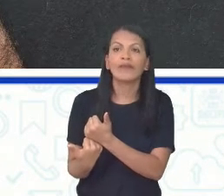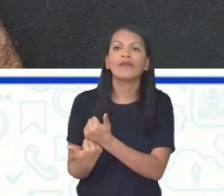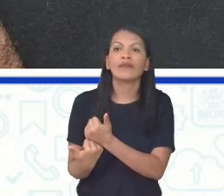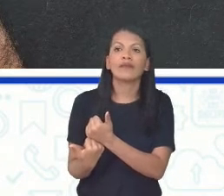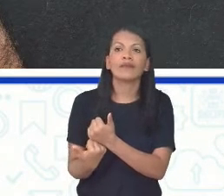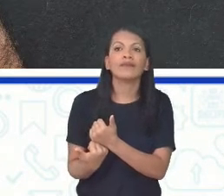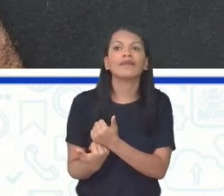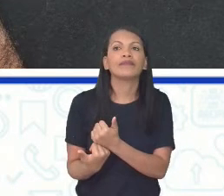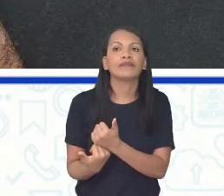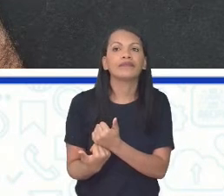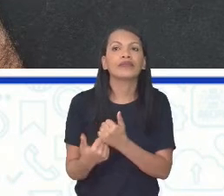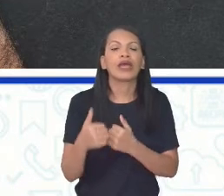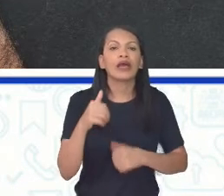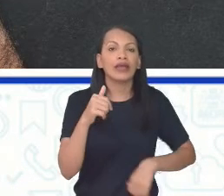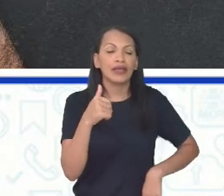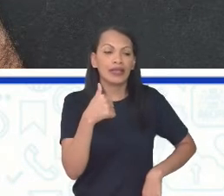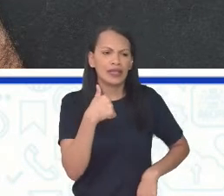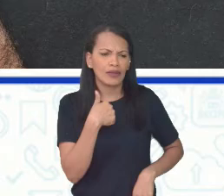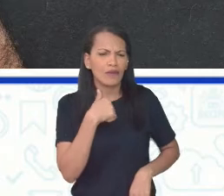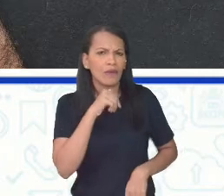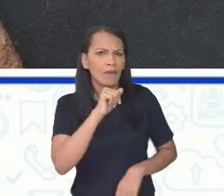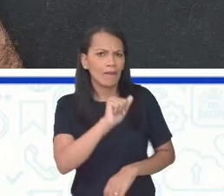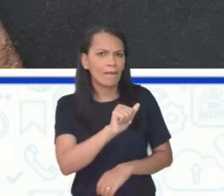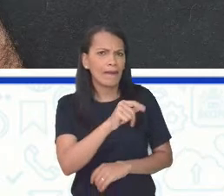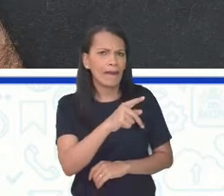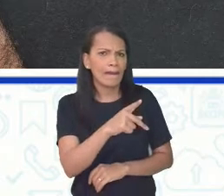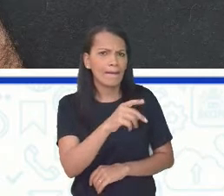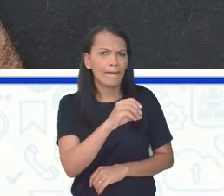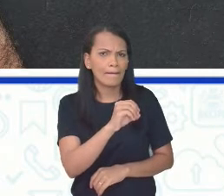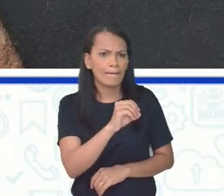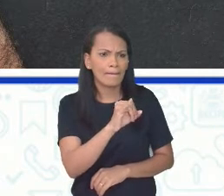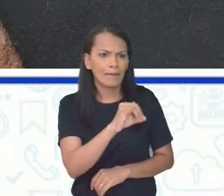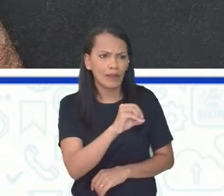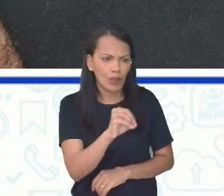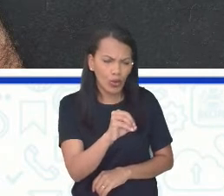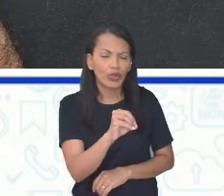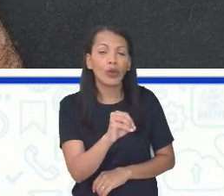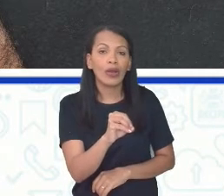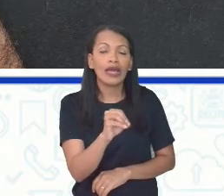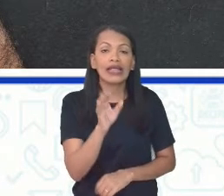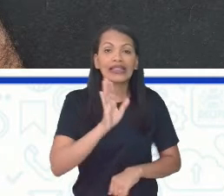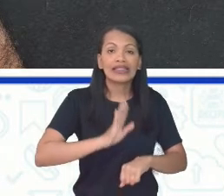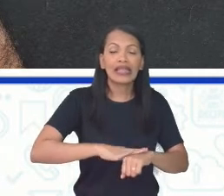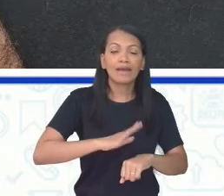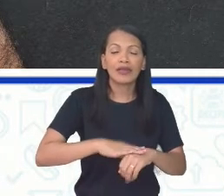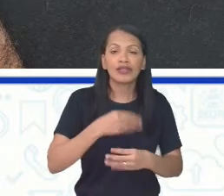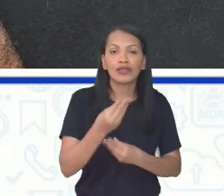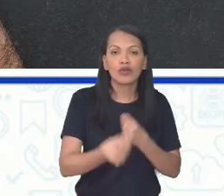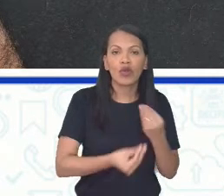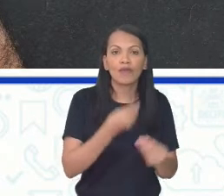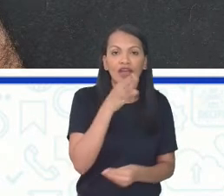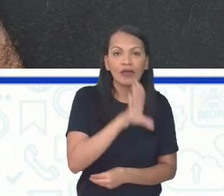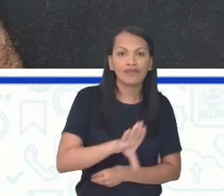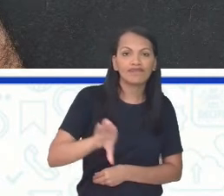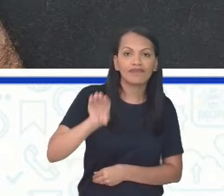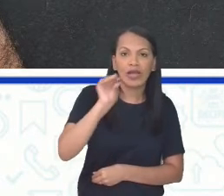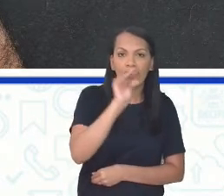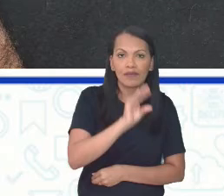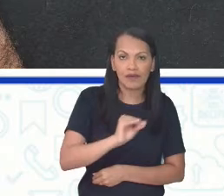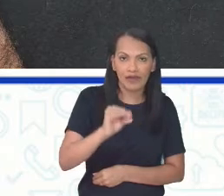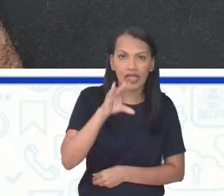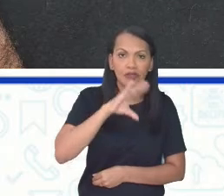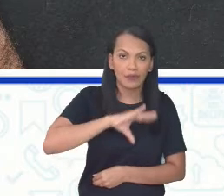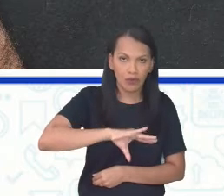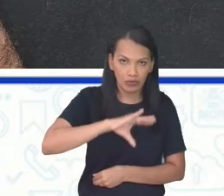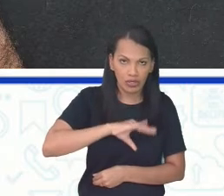apoio, não é? Quando eu falo assim, eu apoio, não é? Então, é verbo, não é? O verbo apoiar, não é?